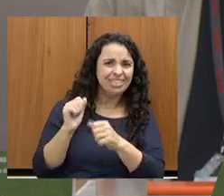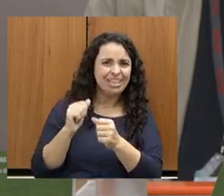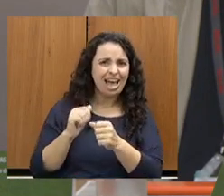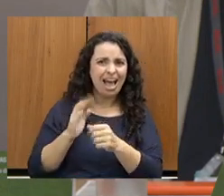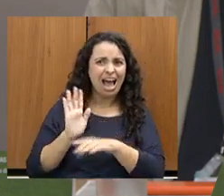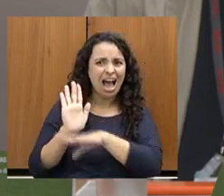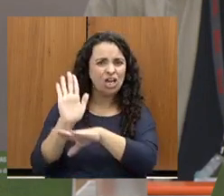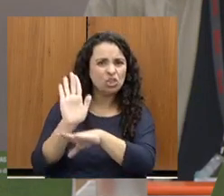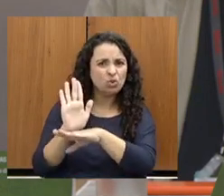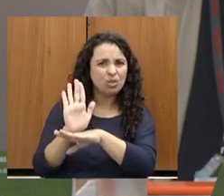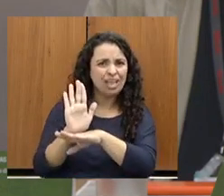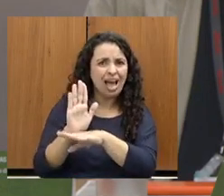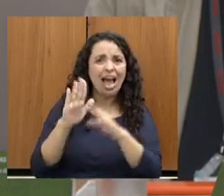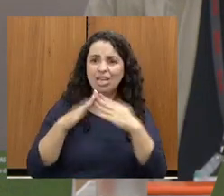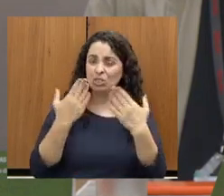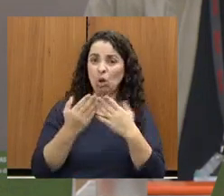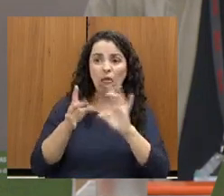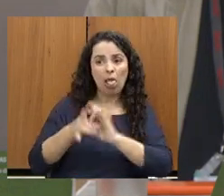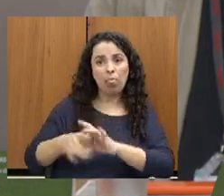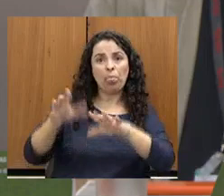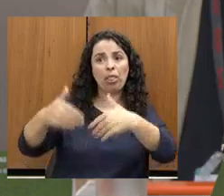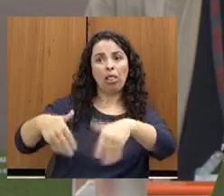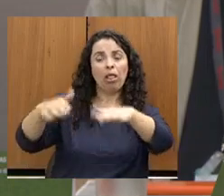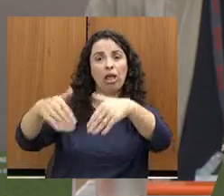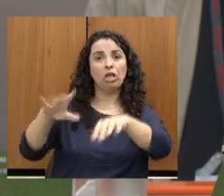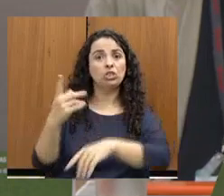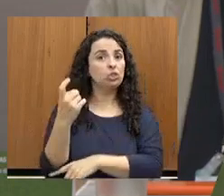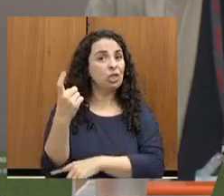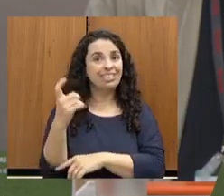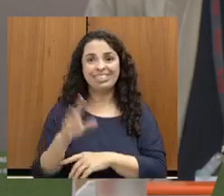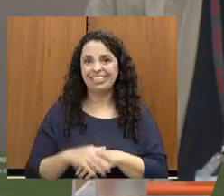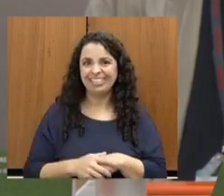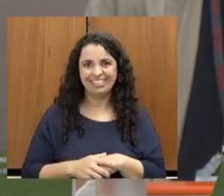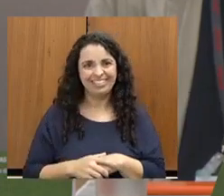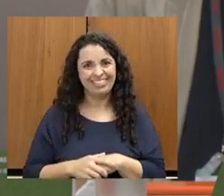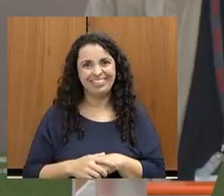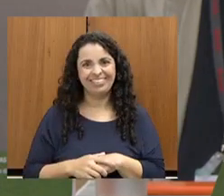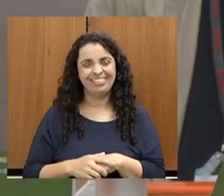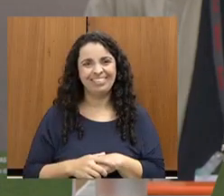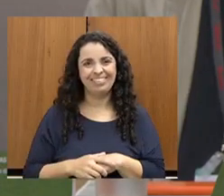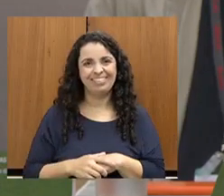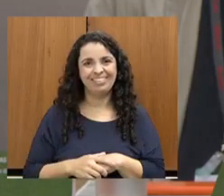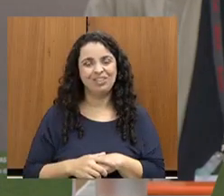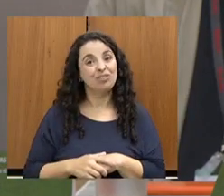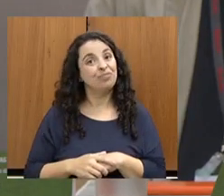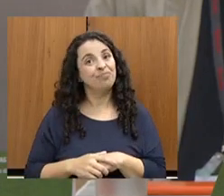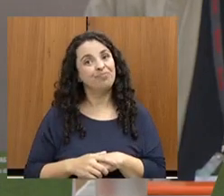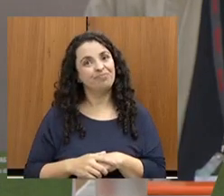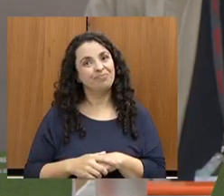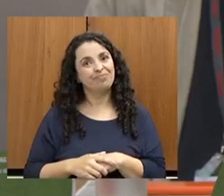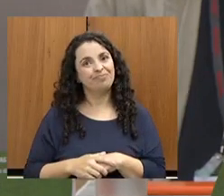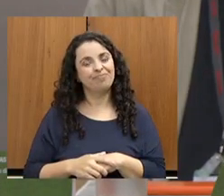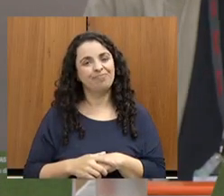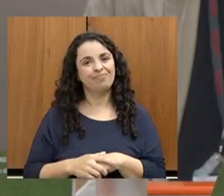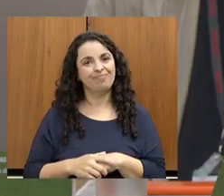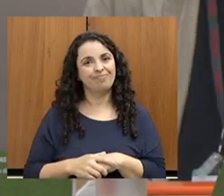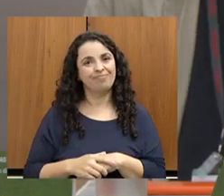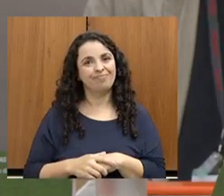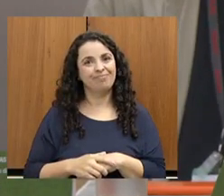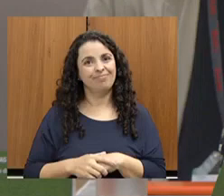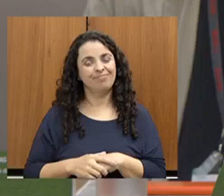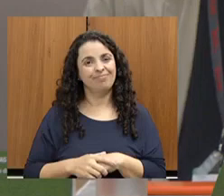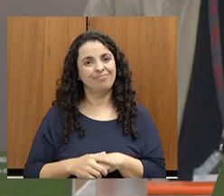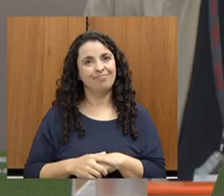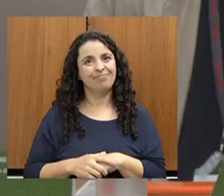É muito grave. Fabiana, não era já para ter encerrado, me desculpe, não acho, se a Fabiana e o Lucas